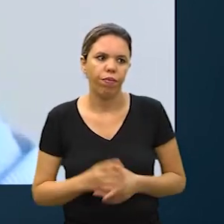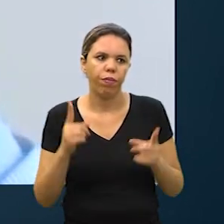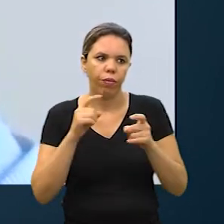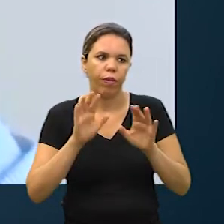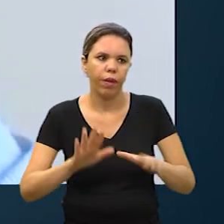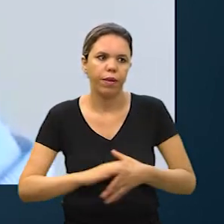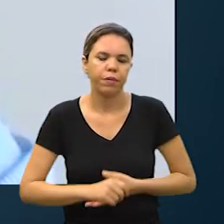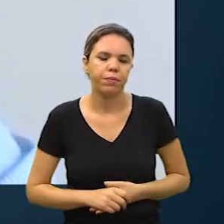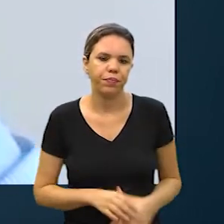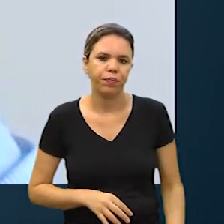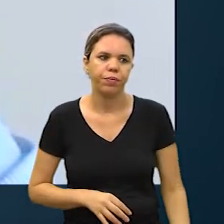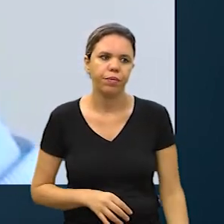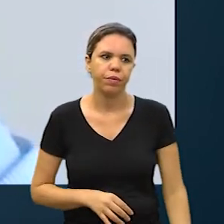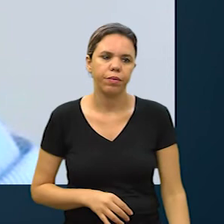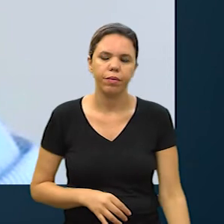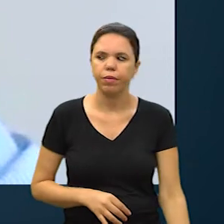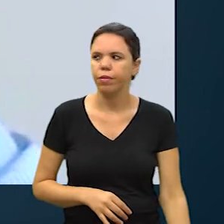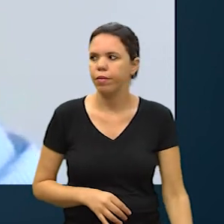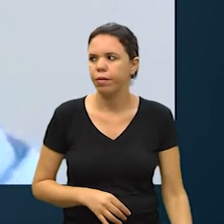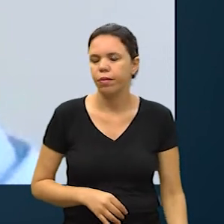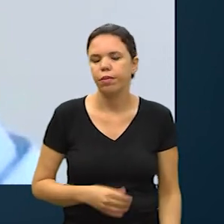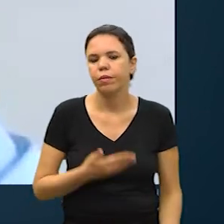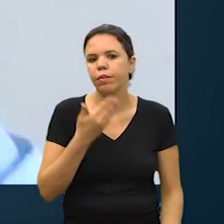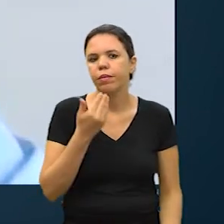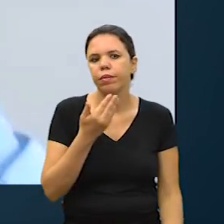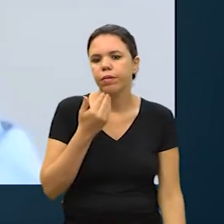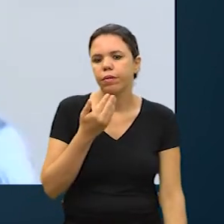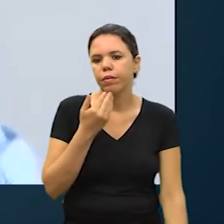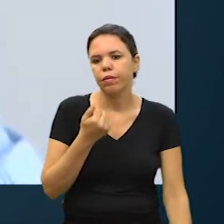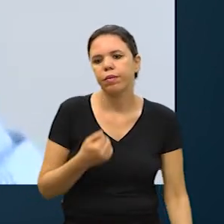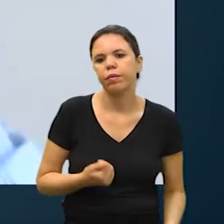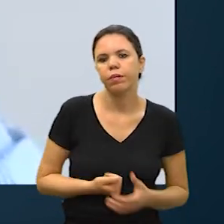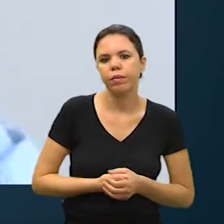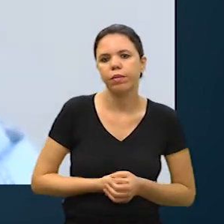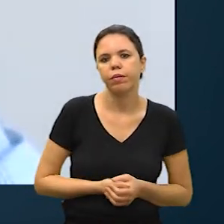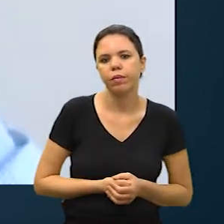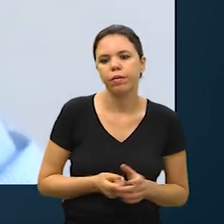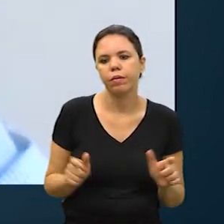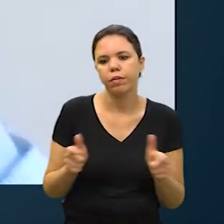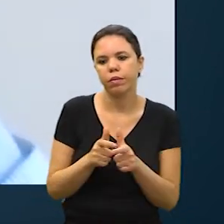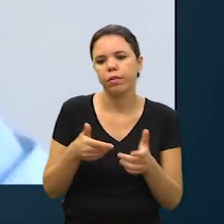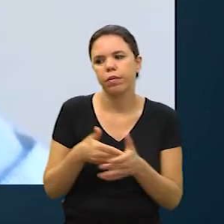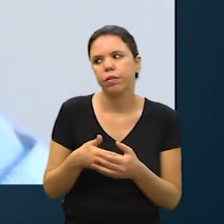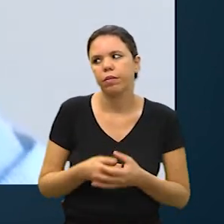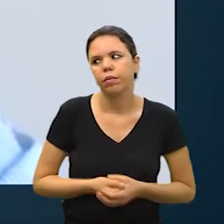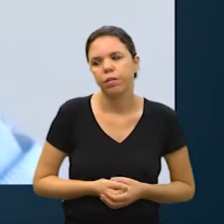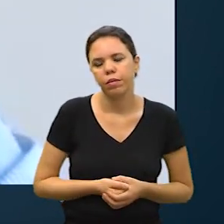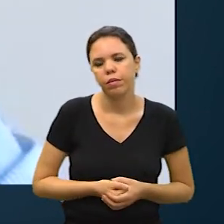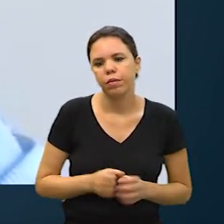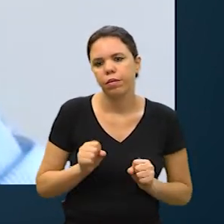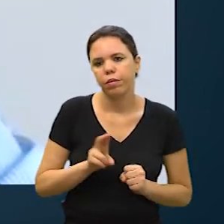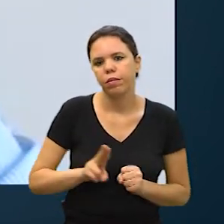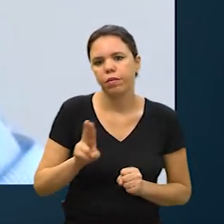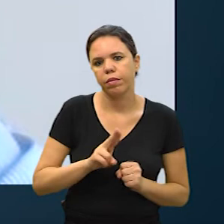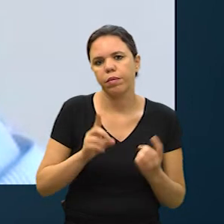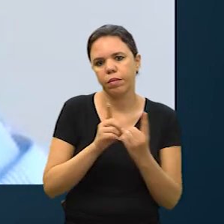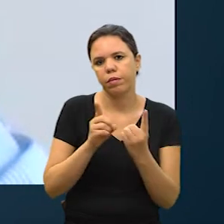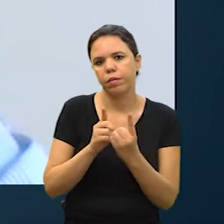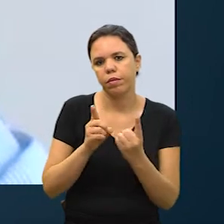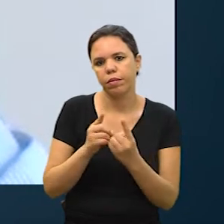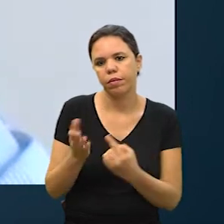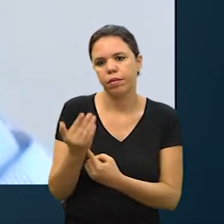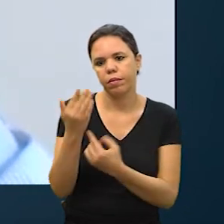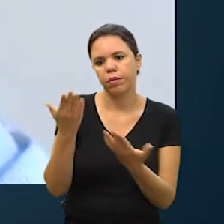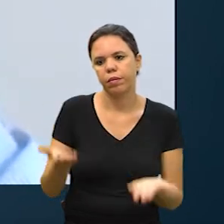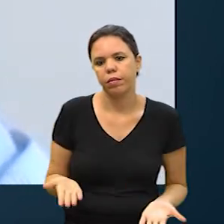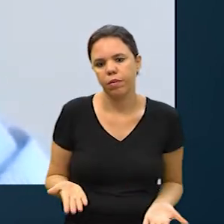Complica, mas no caso que fica mais fácil essa questão de menor barreira, eu posso usar para serviço. Então,